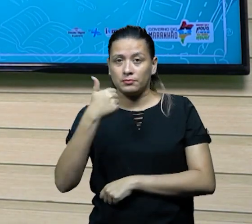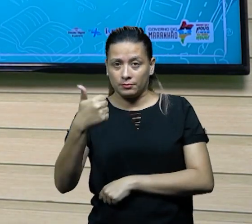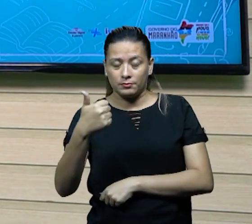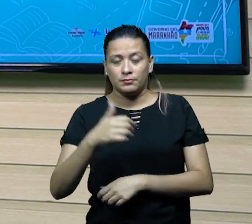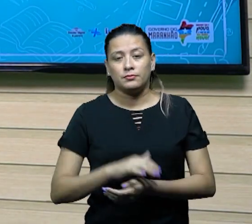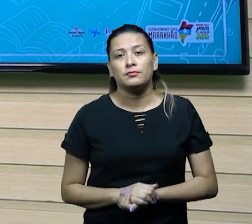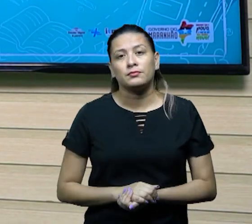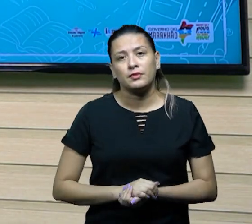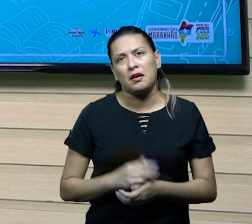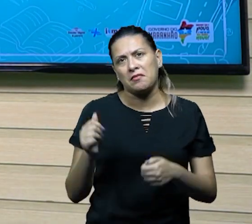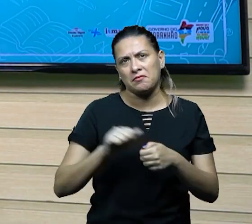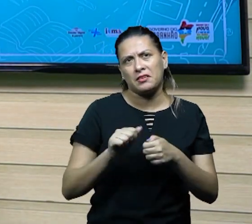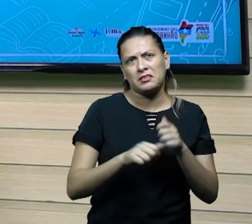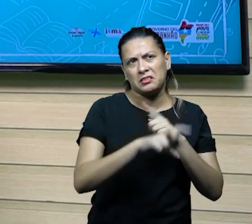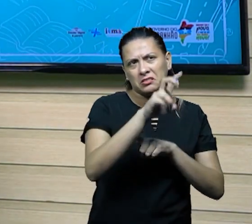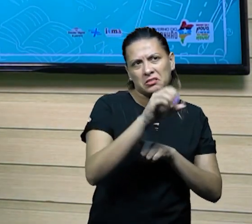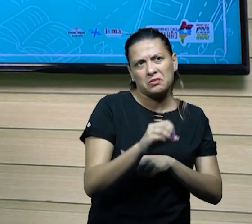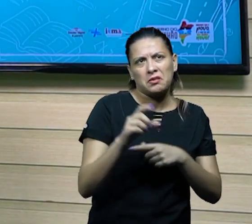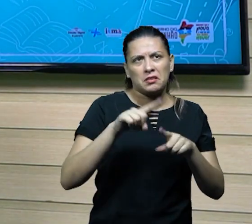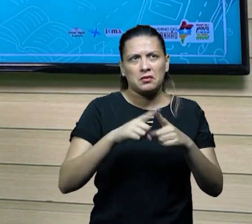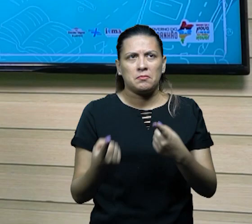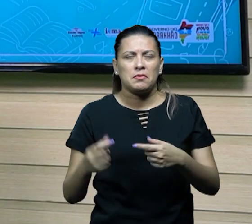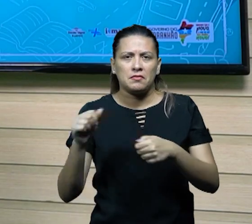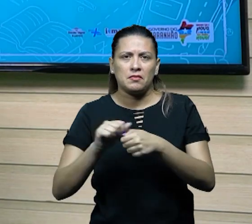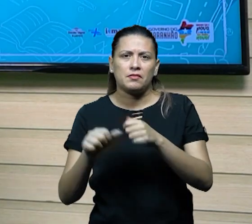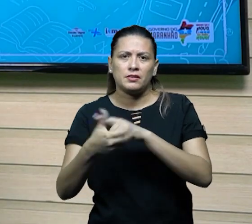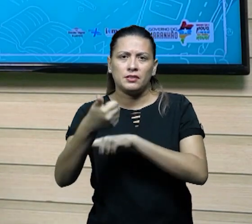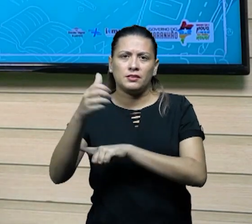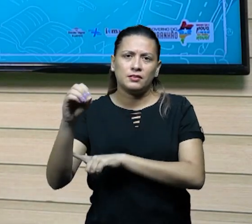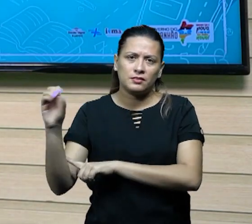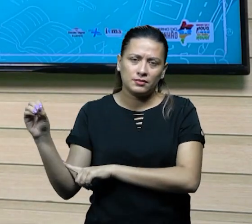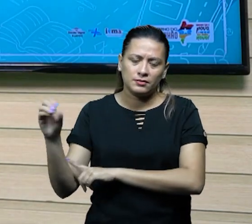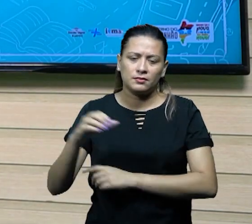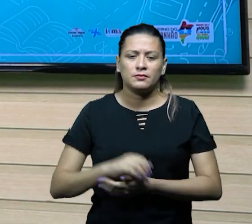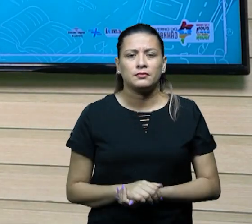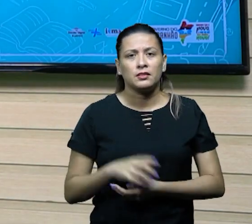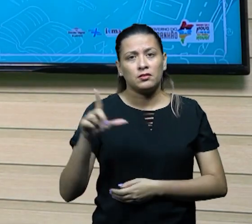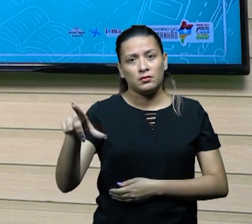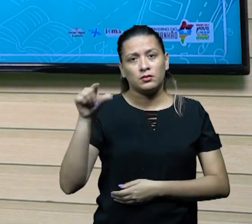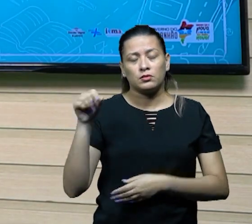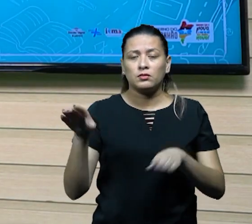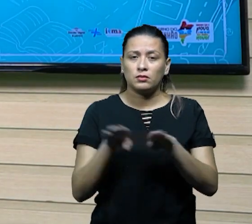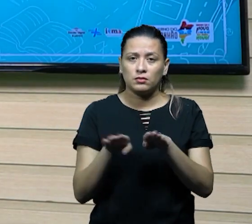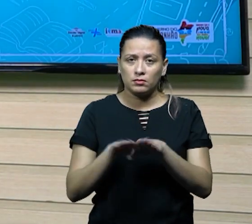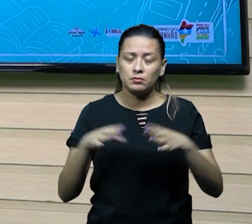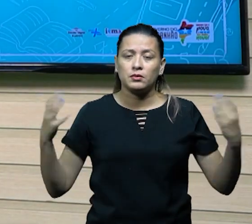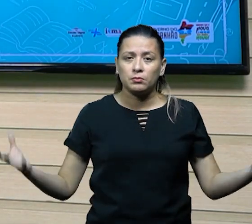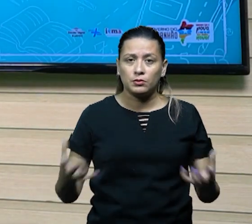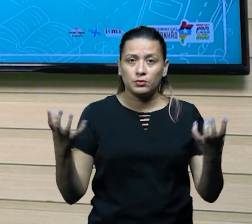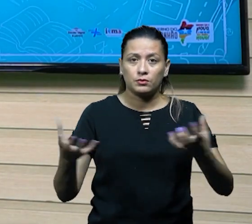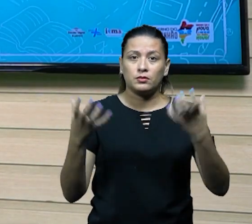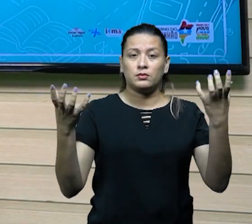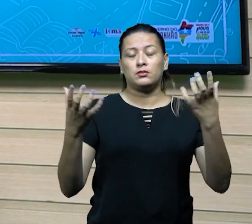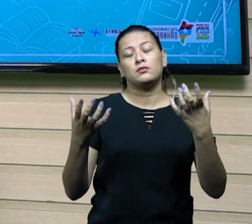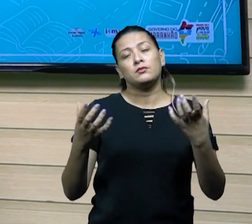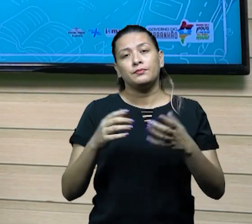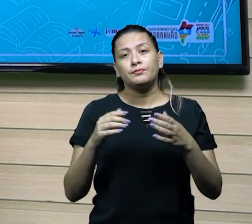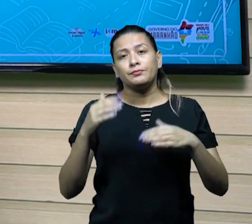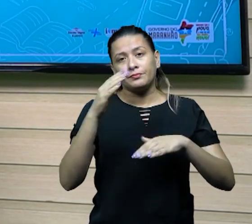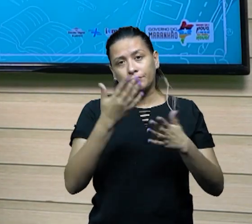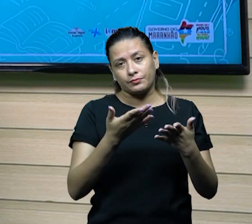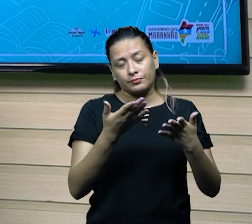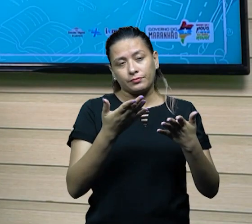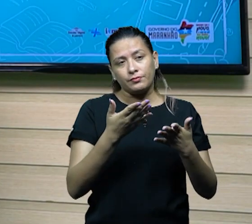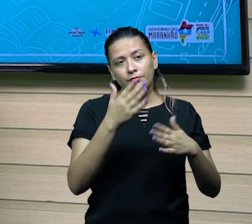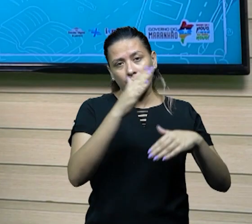tá? Então vai se produzir muito mais. Em vez de fazer 50, vai se fazer 100. Uma outra coisa que eu posso destacar,